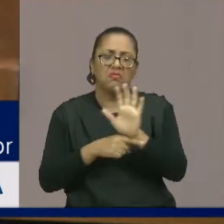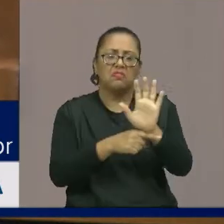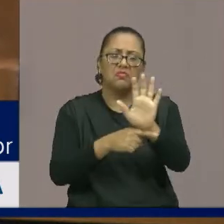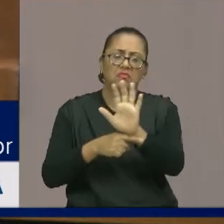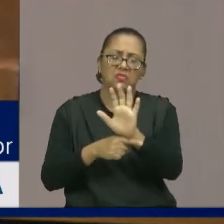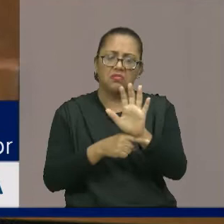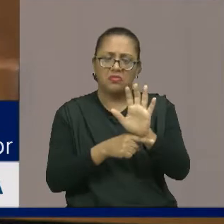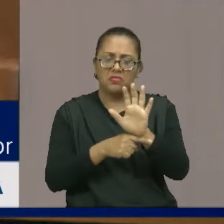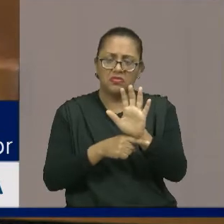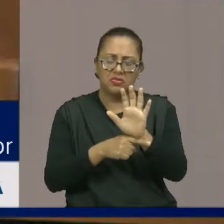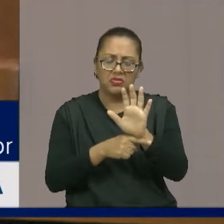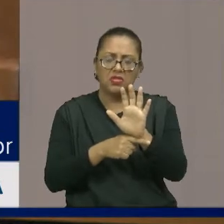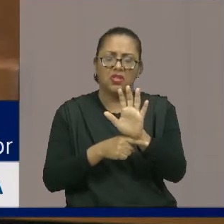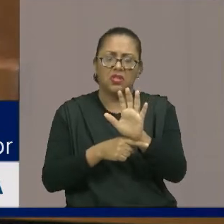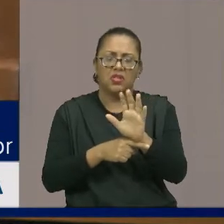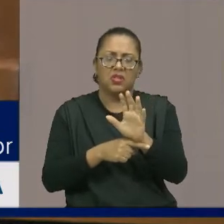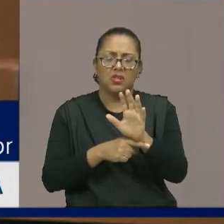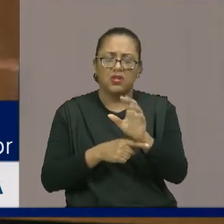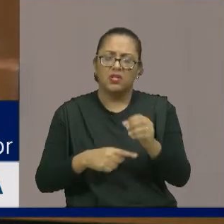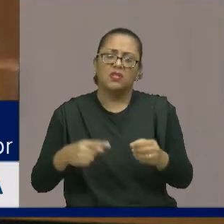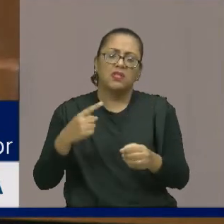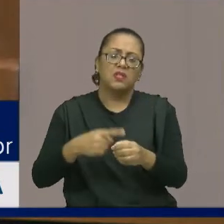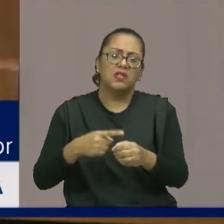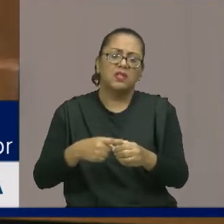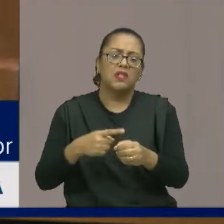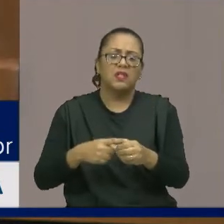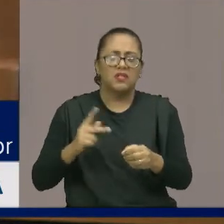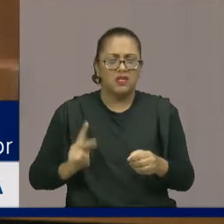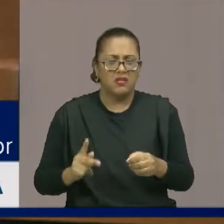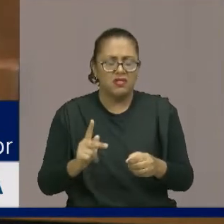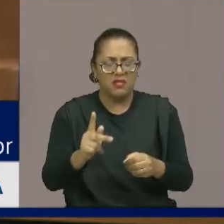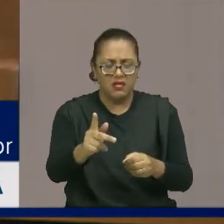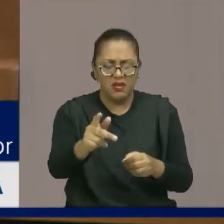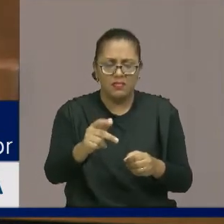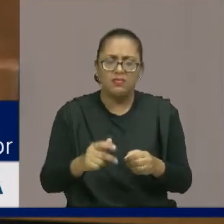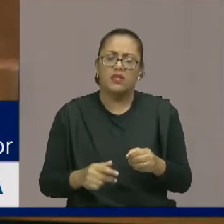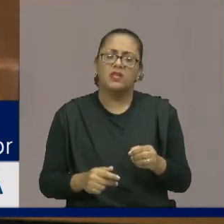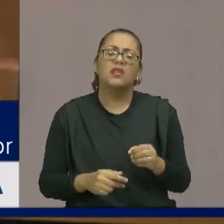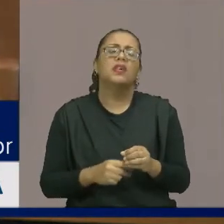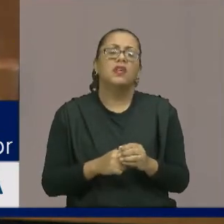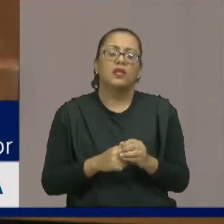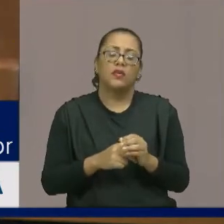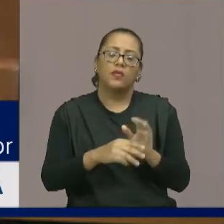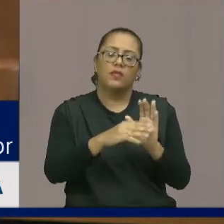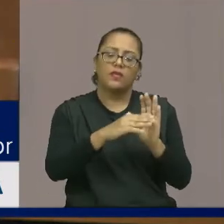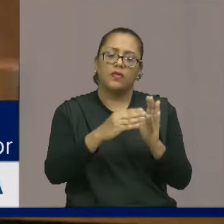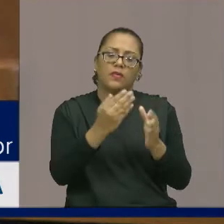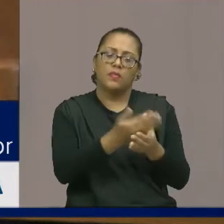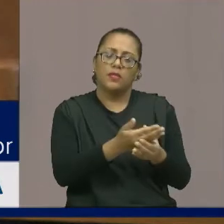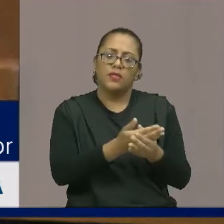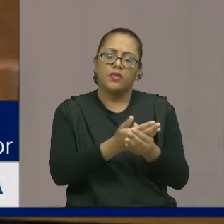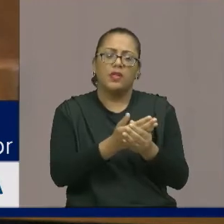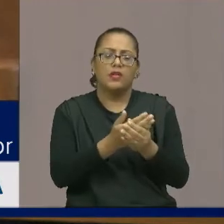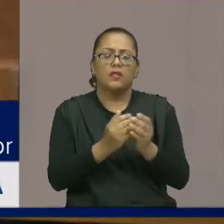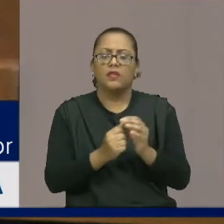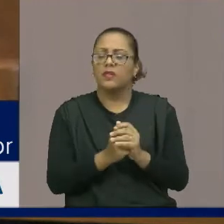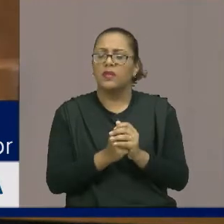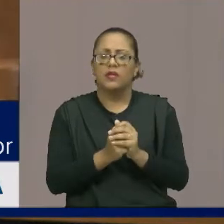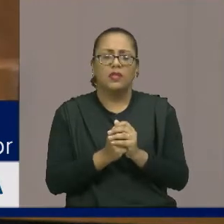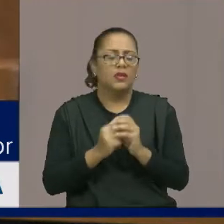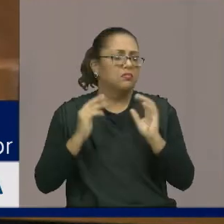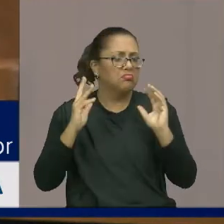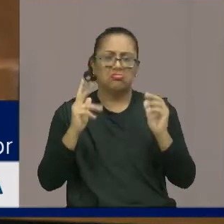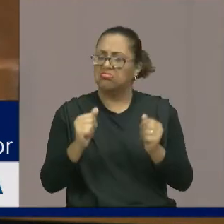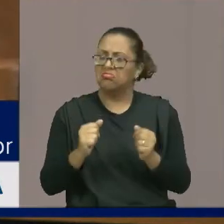colaborar com o nosso município, estaremos sempre atuando com os nossos projetos sociais, com o nosso trabalho, não é? Com o que a gente